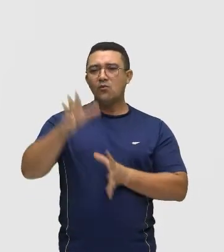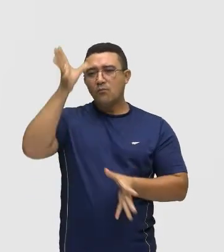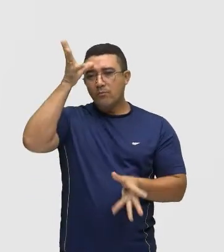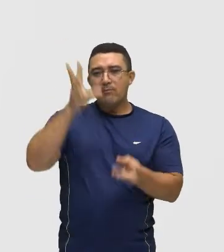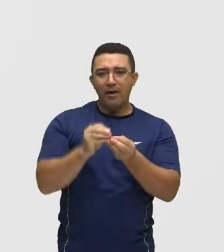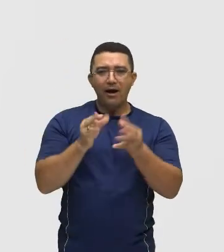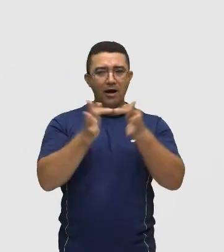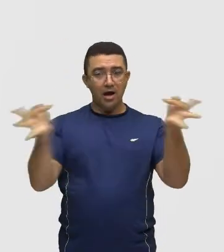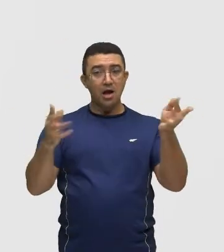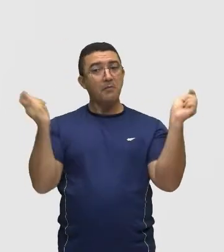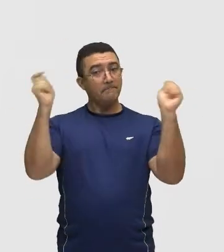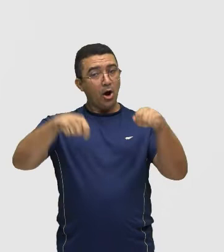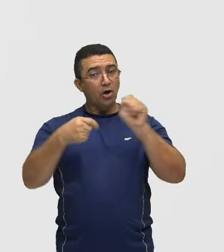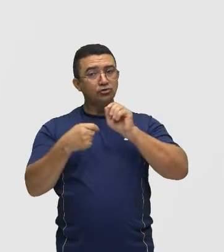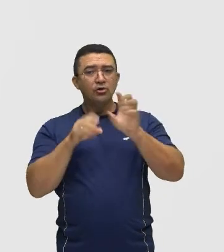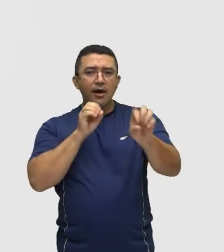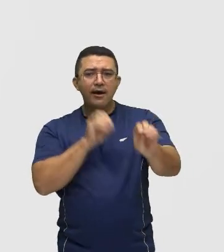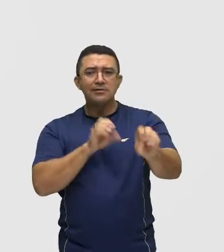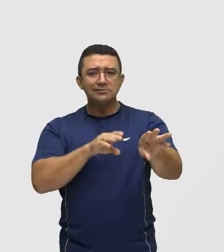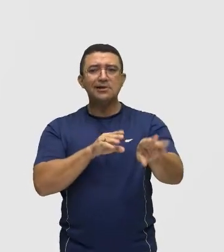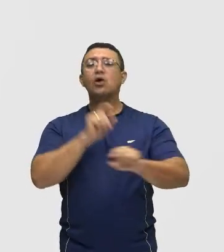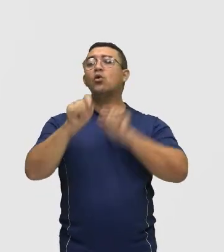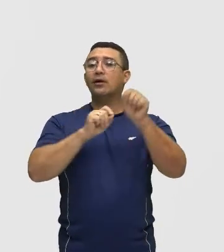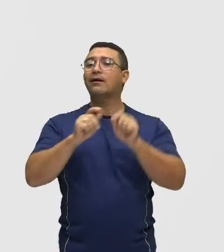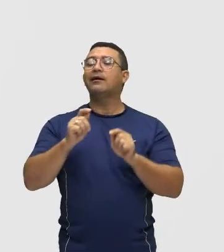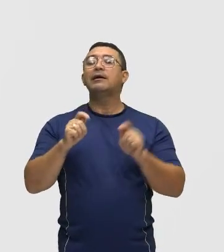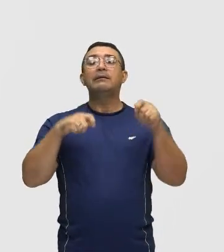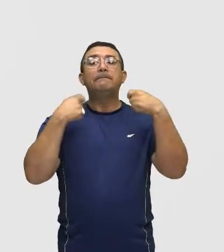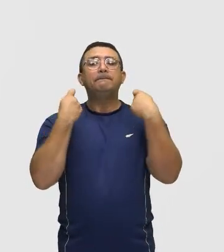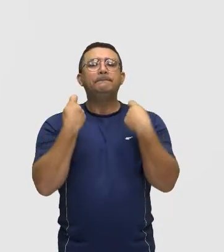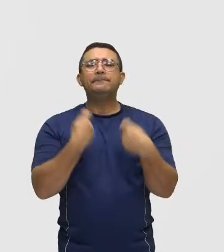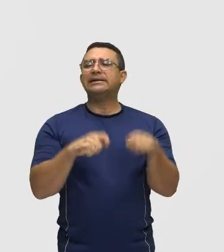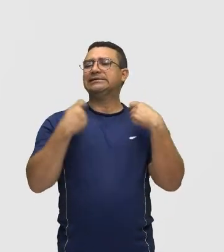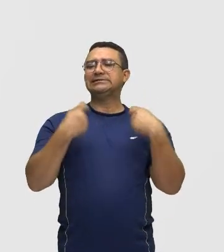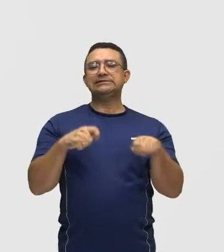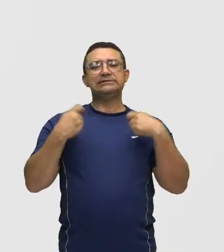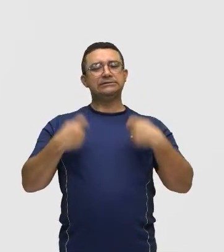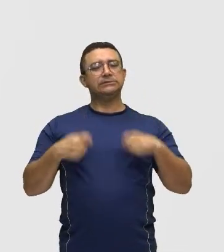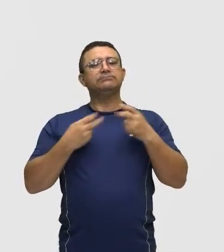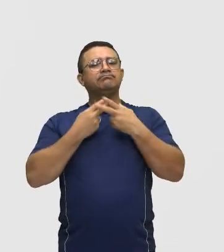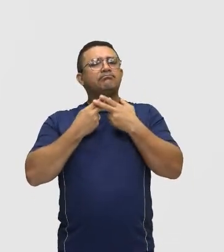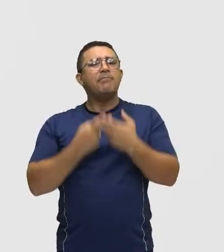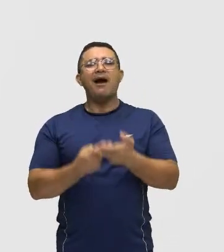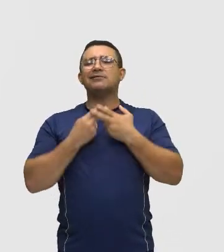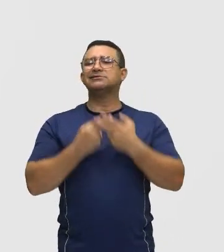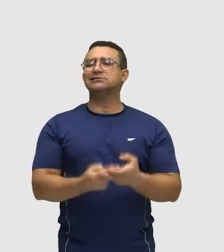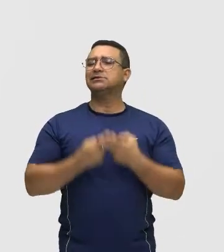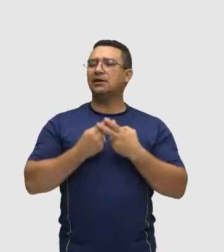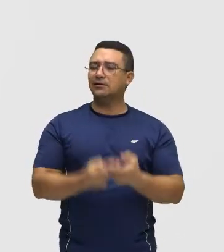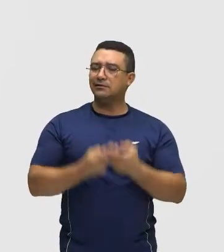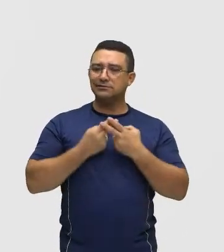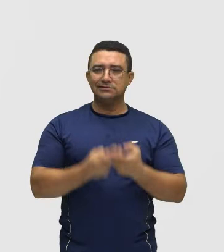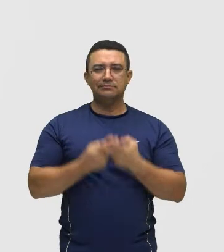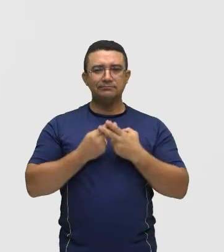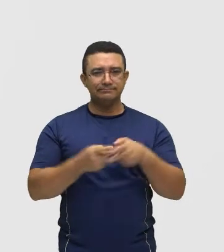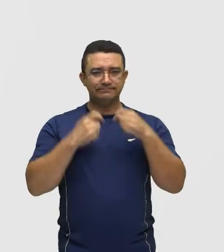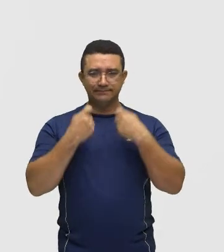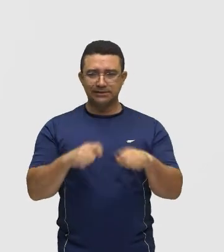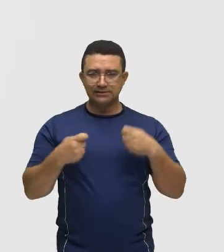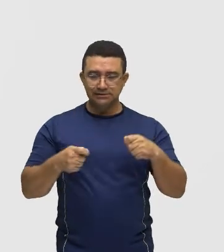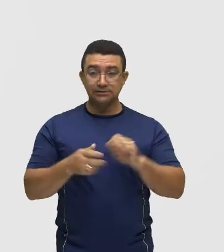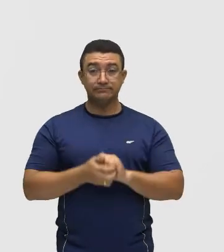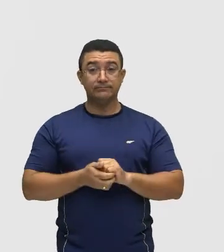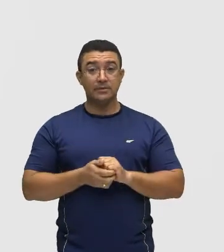nos sinalizar que é necessário ter persistência para conseguir o que se deseja. Lembra que eu falei que